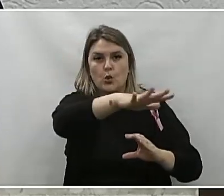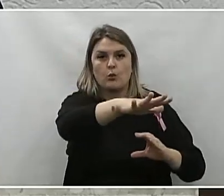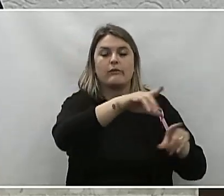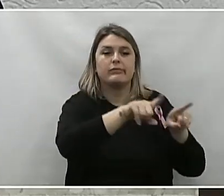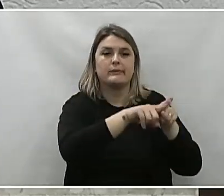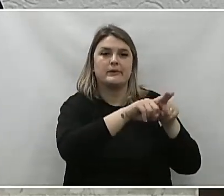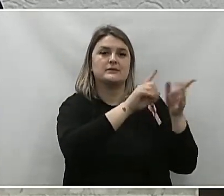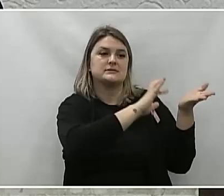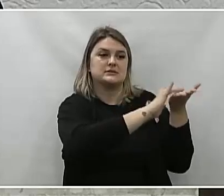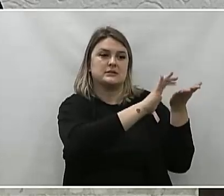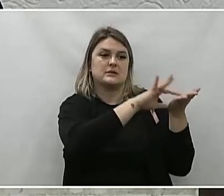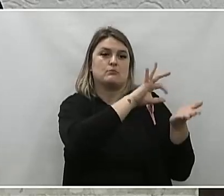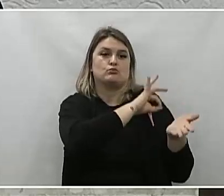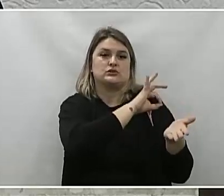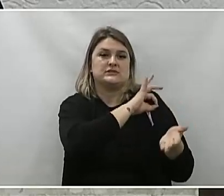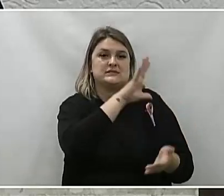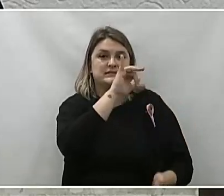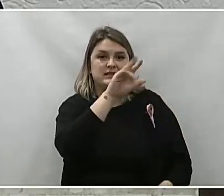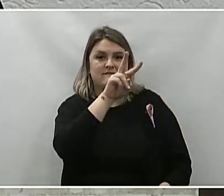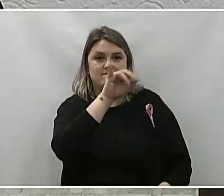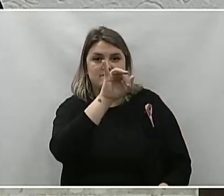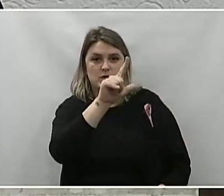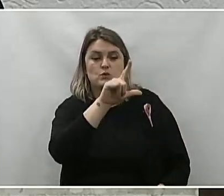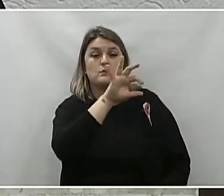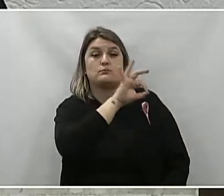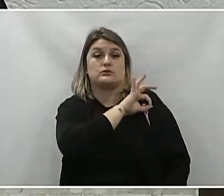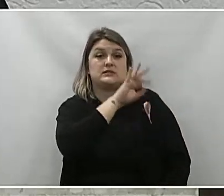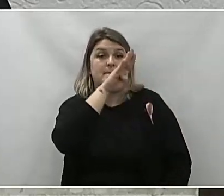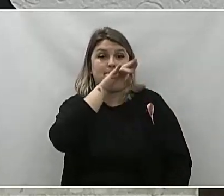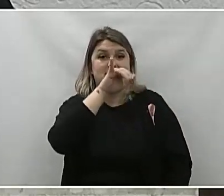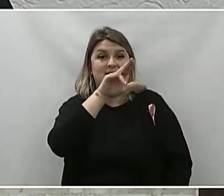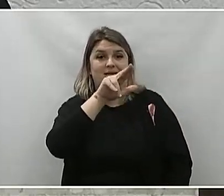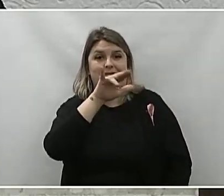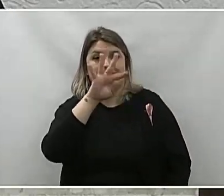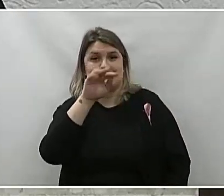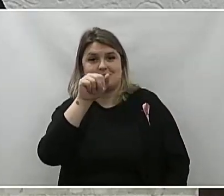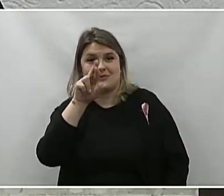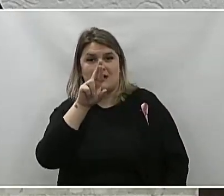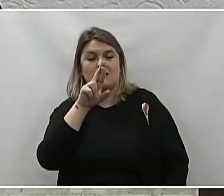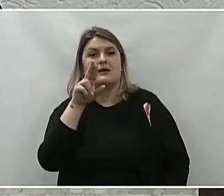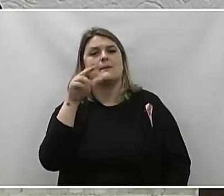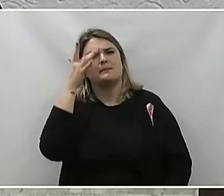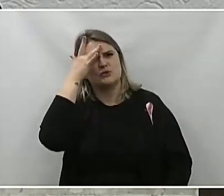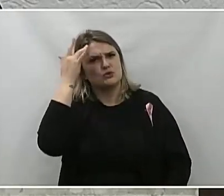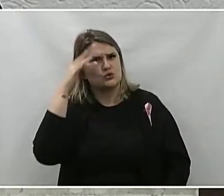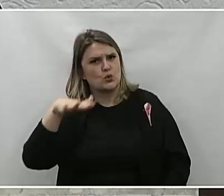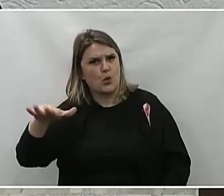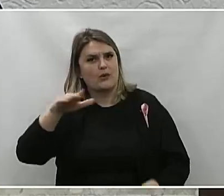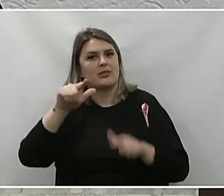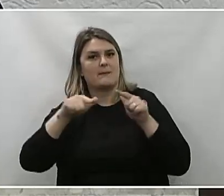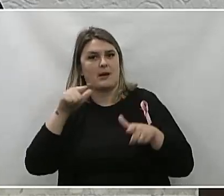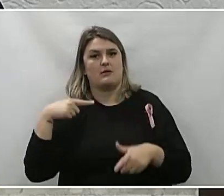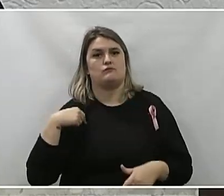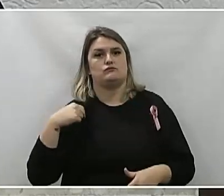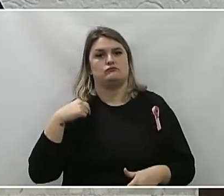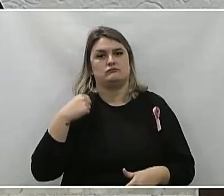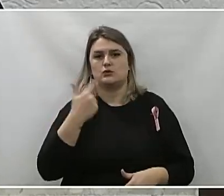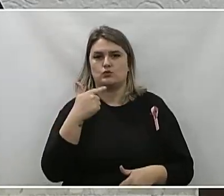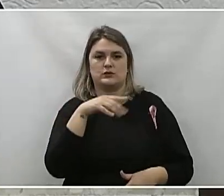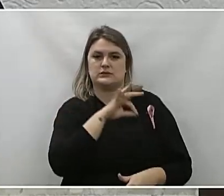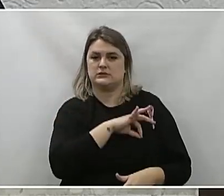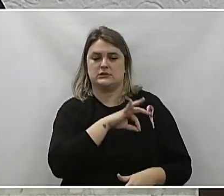de estado de polícia civil e de Polícia Militar atuando como colaboradores voluntários não remunerados